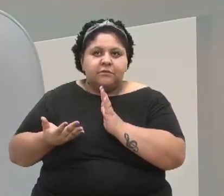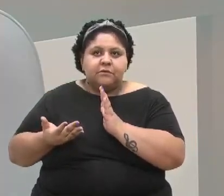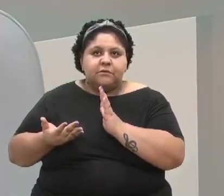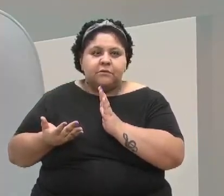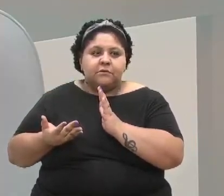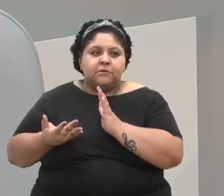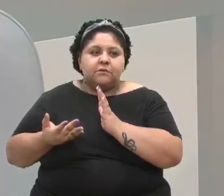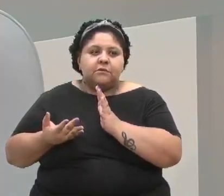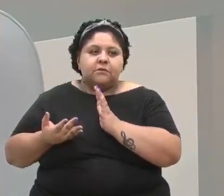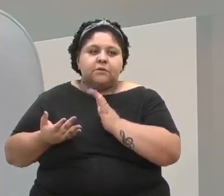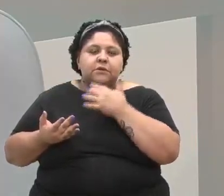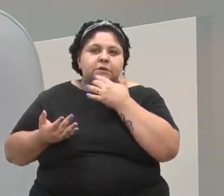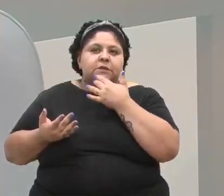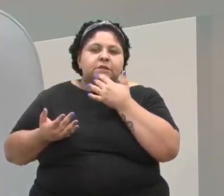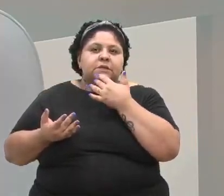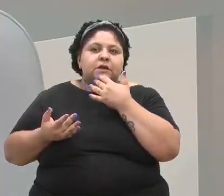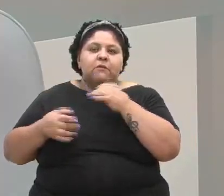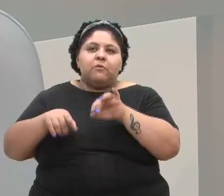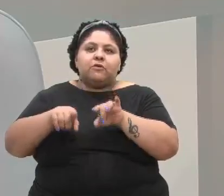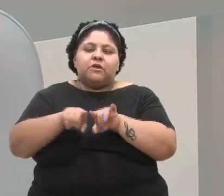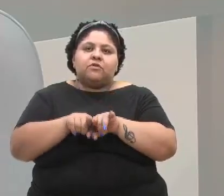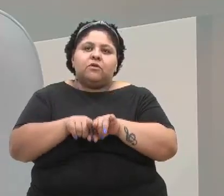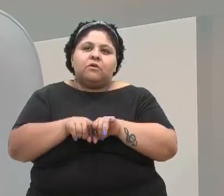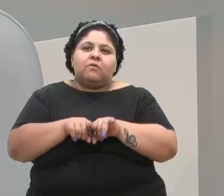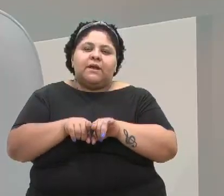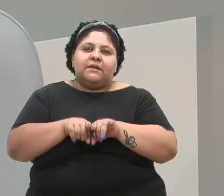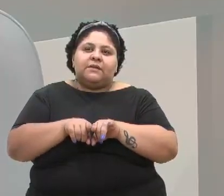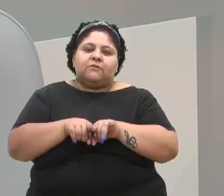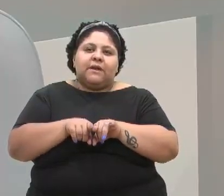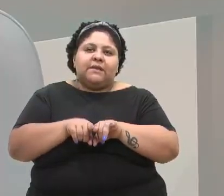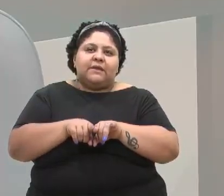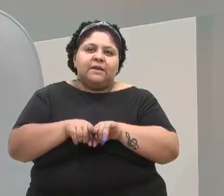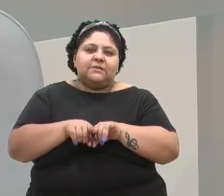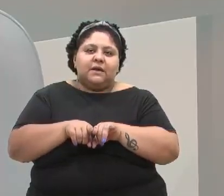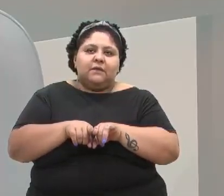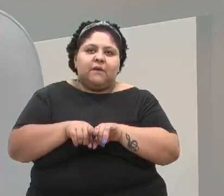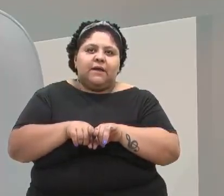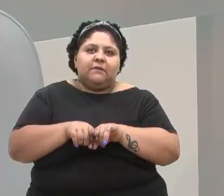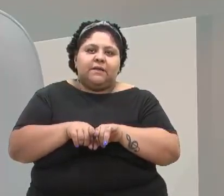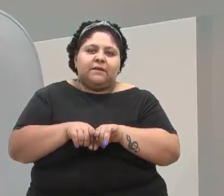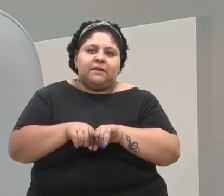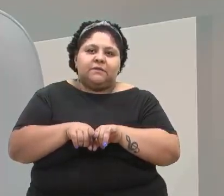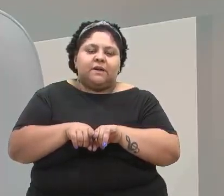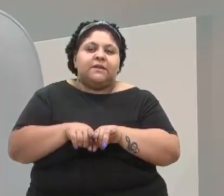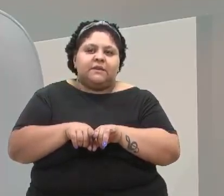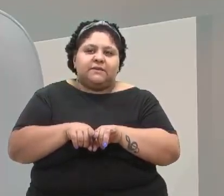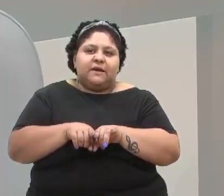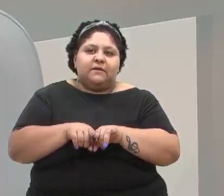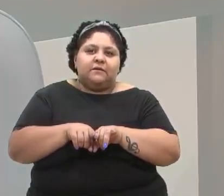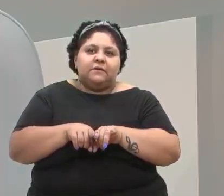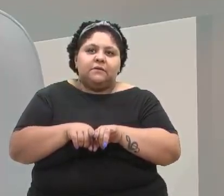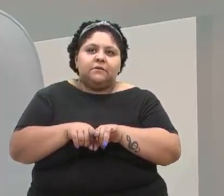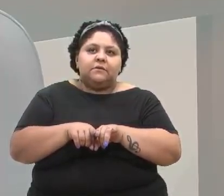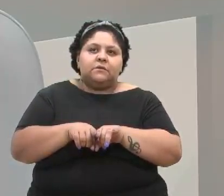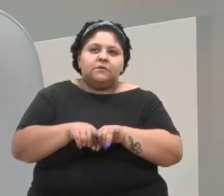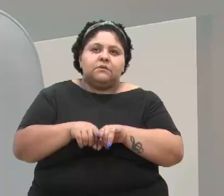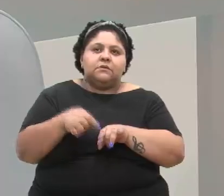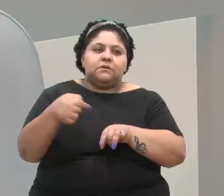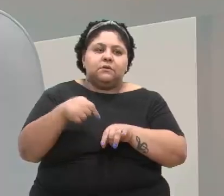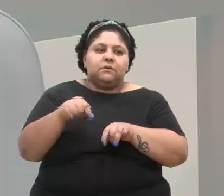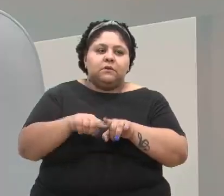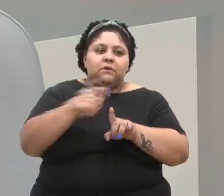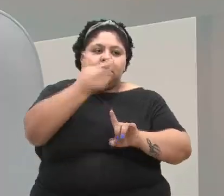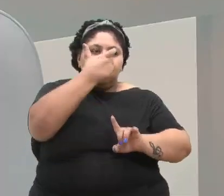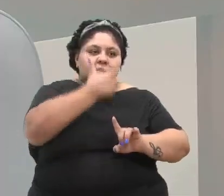de um salário. Mas discutir com a categoria que não foi discutido. Da forma que foi imposta, me parece